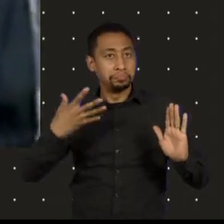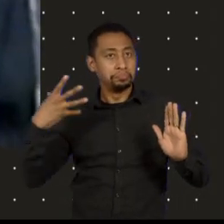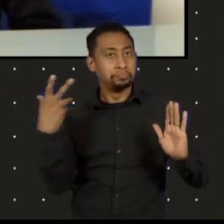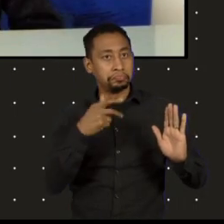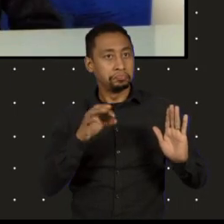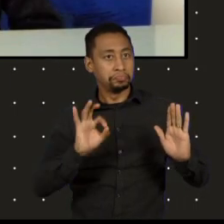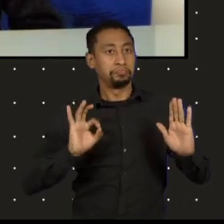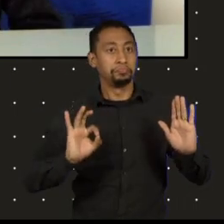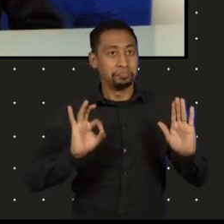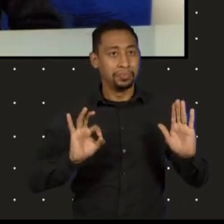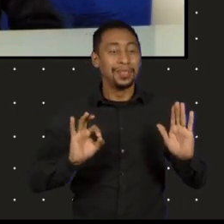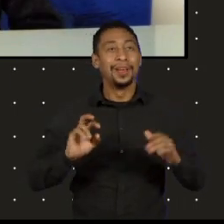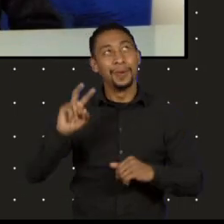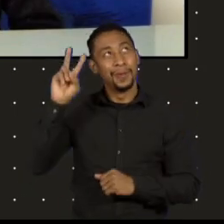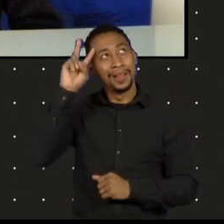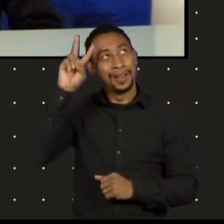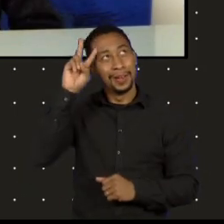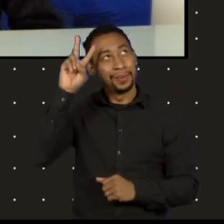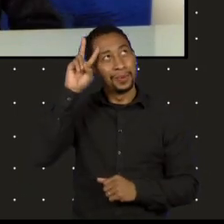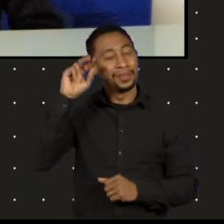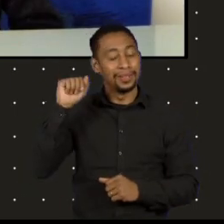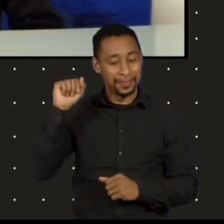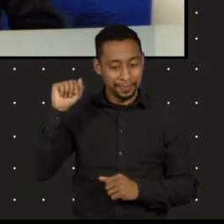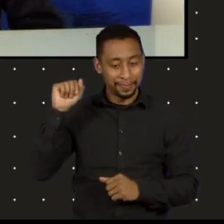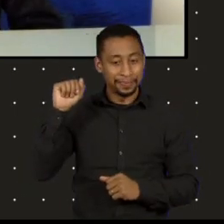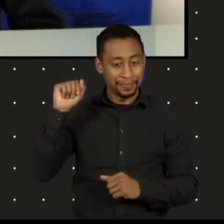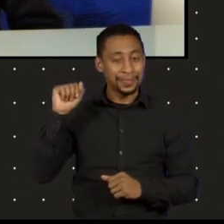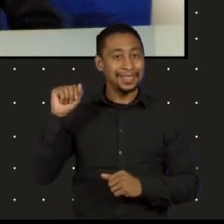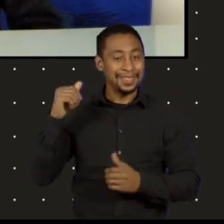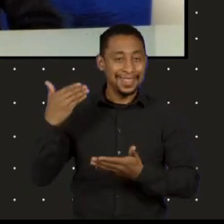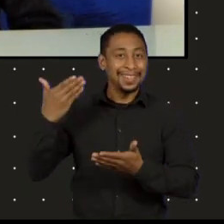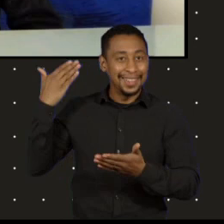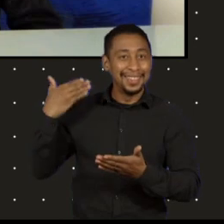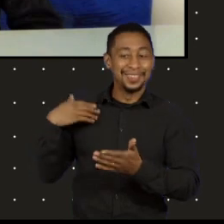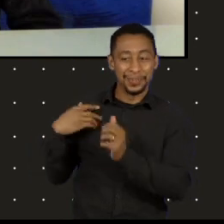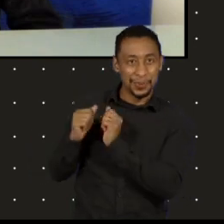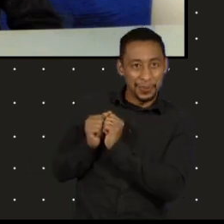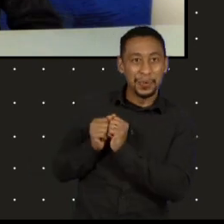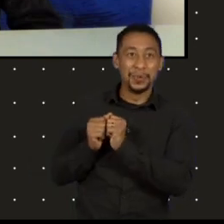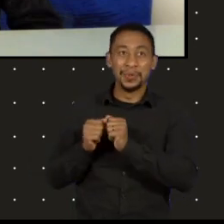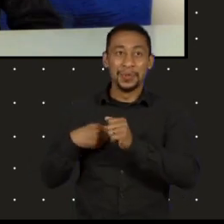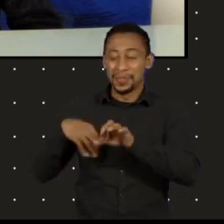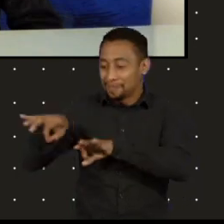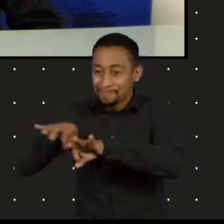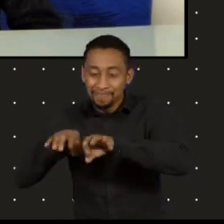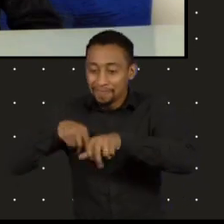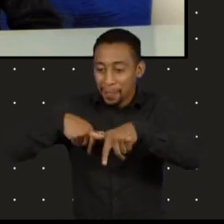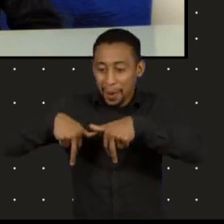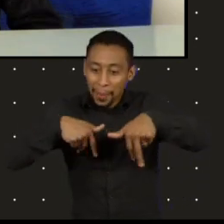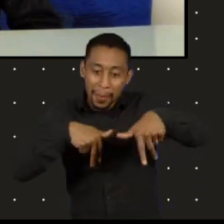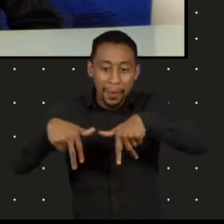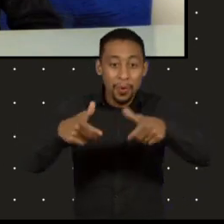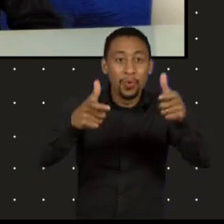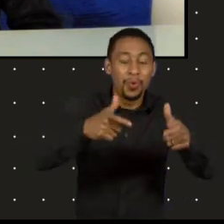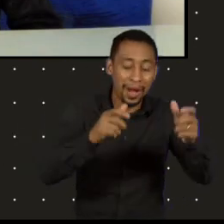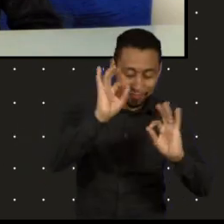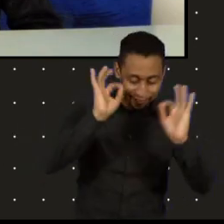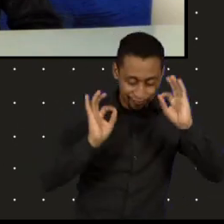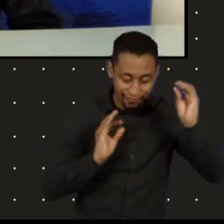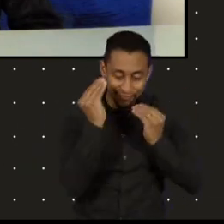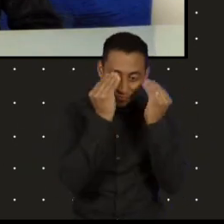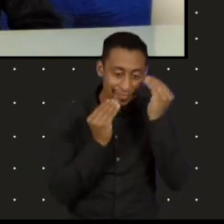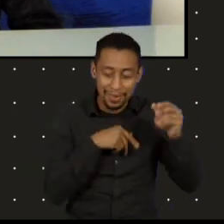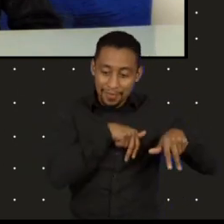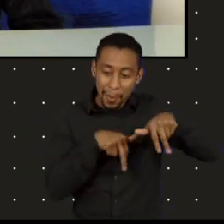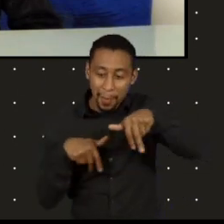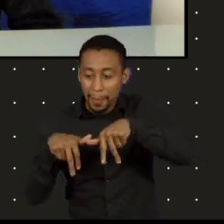me lembro das corridas nossas do camarim até o que era o palco ali no Museu de